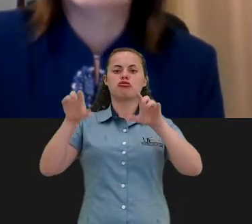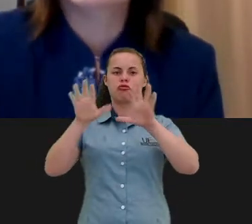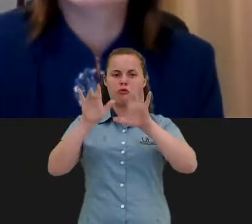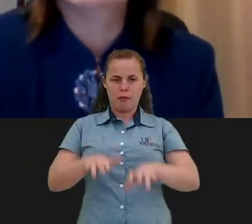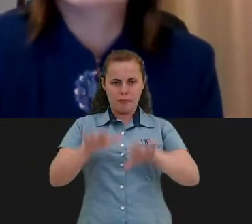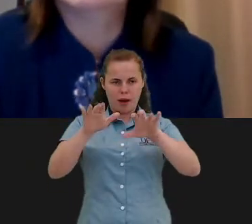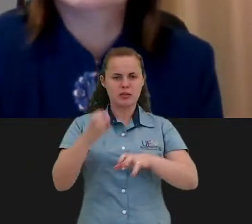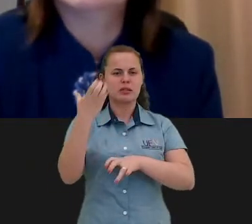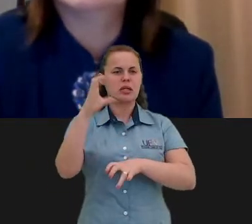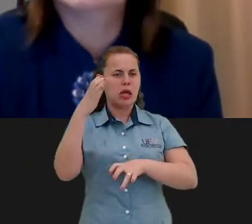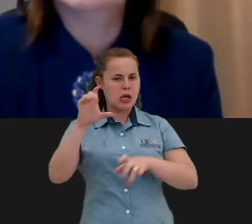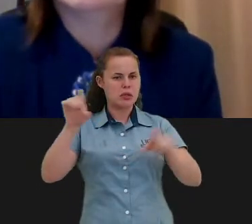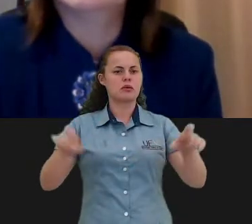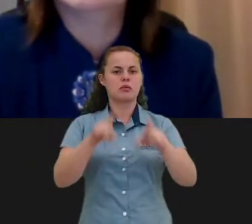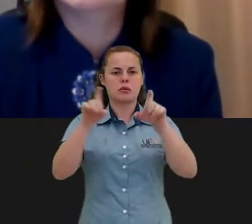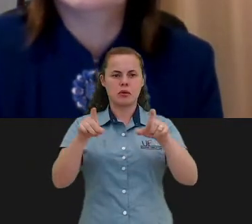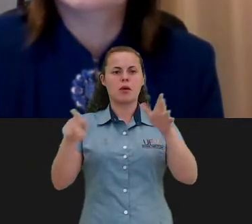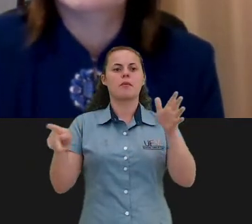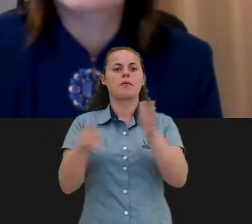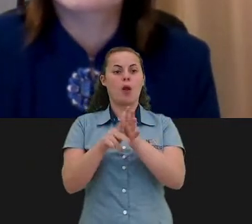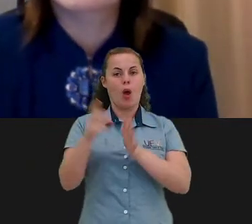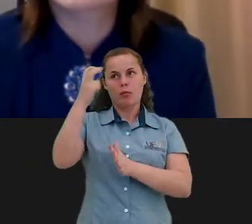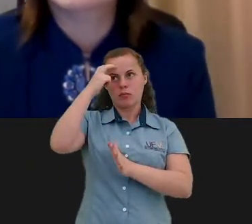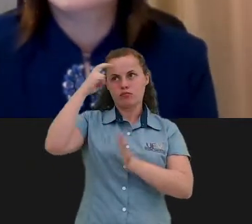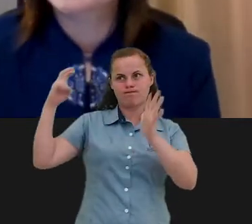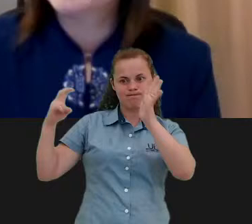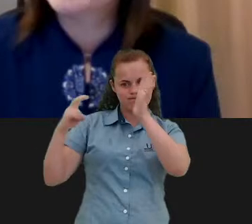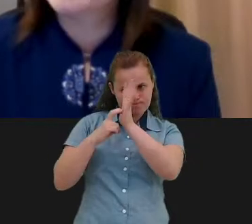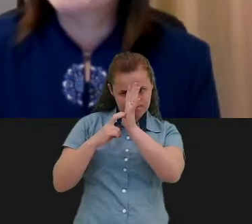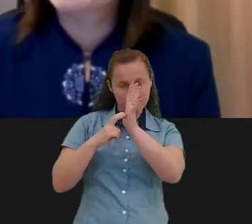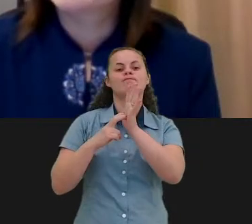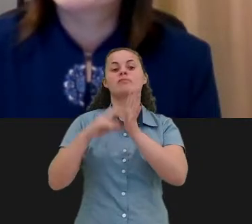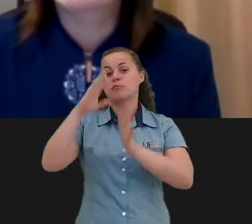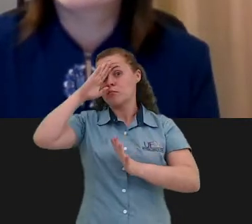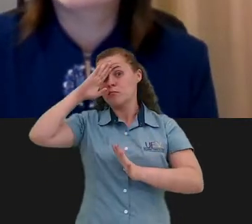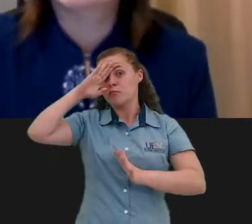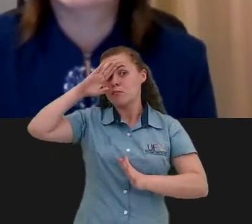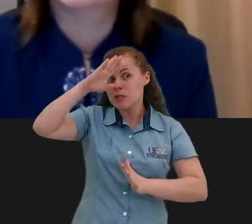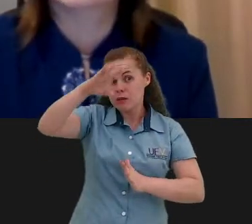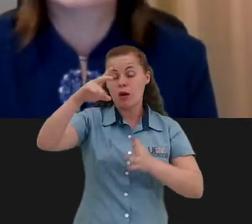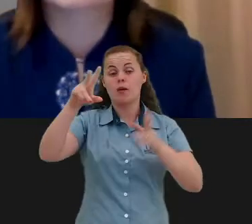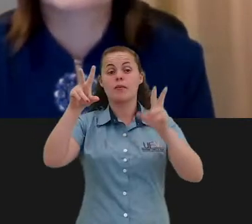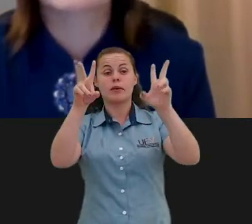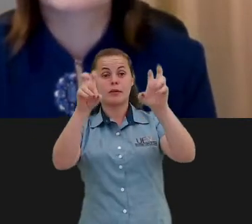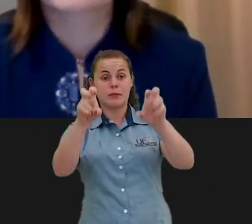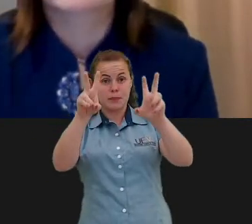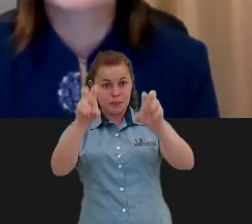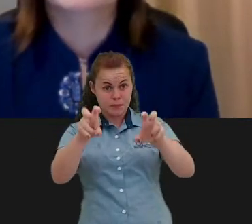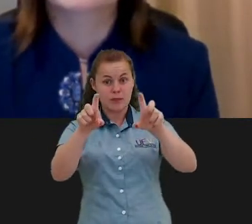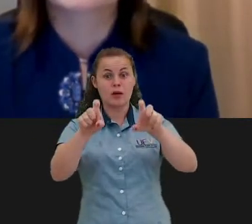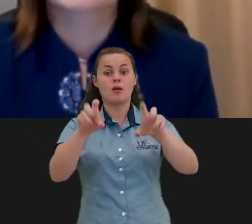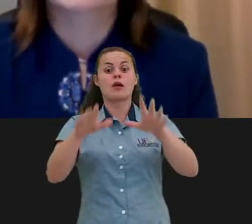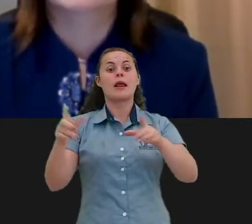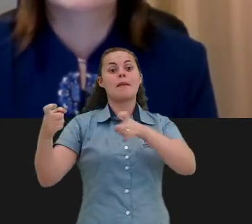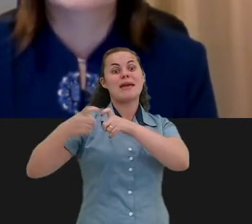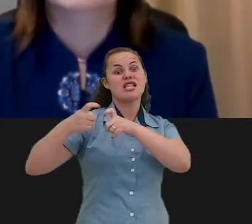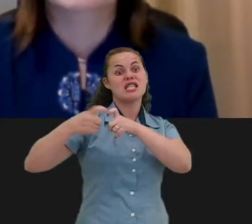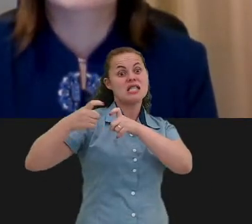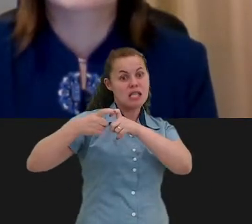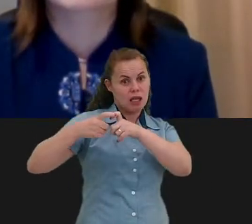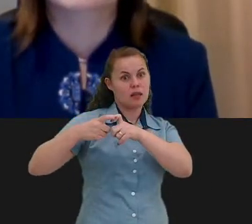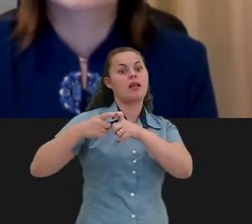da Computação, com ênfase em Inteligência Artificial, atuando principalmente nos seguintes temas: computação aplicada à medicina, mineração de